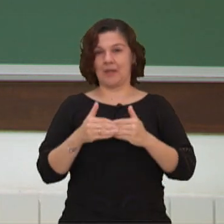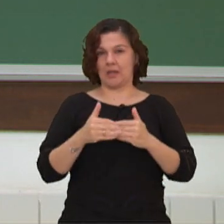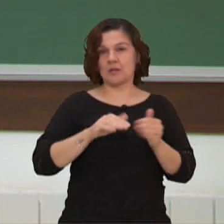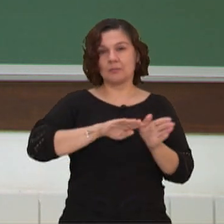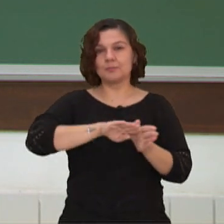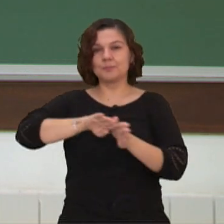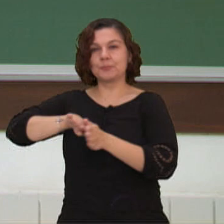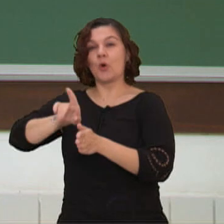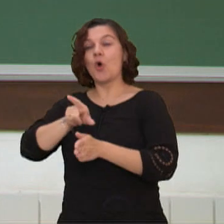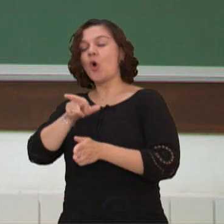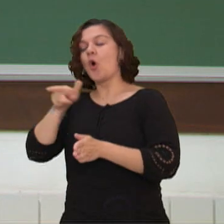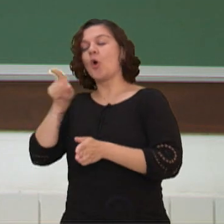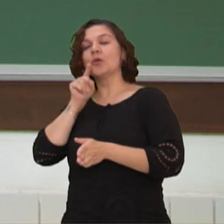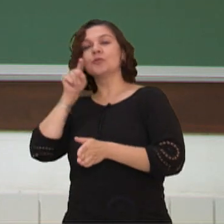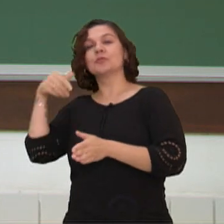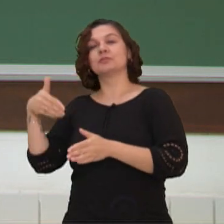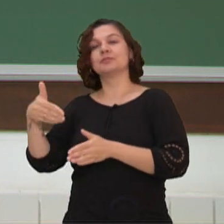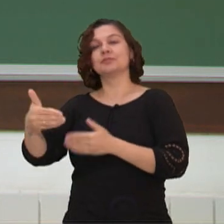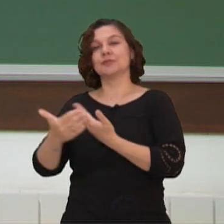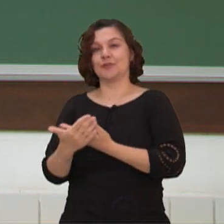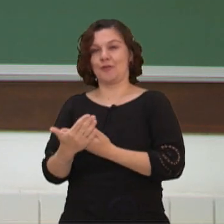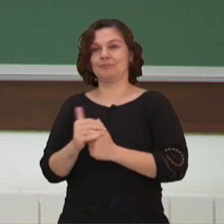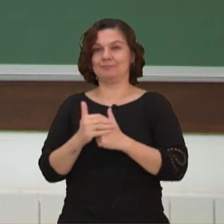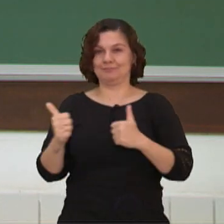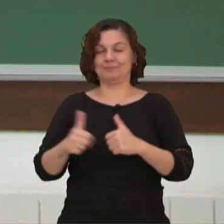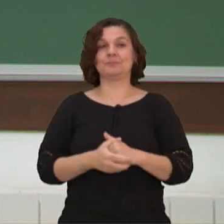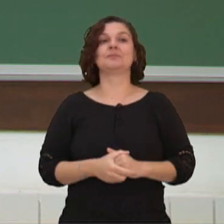à parte deixa para um outro momento da vida escolar de vocês.